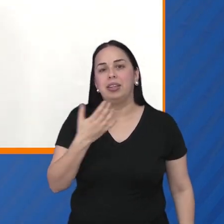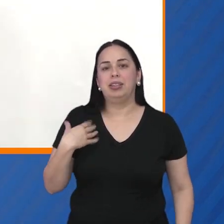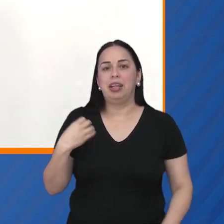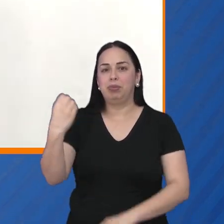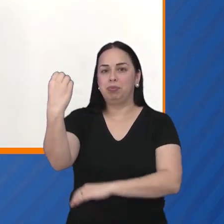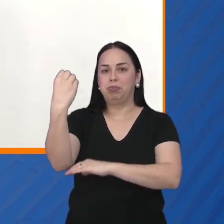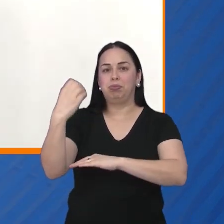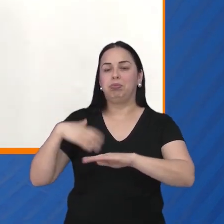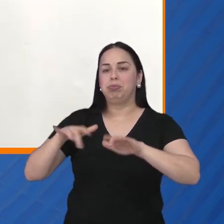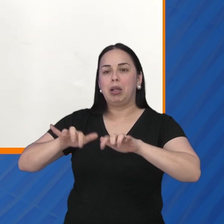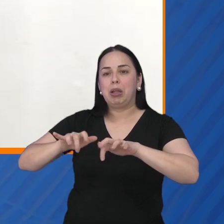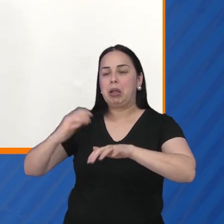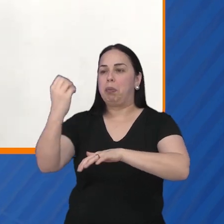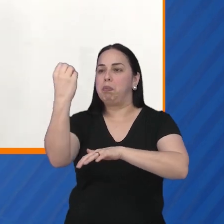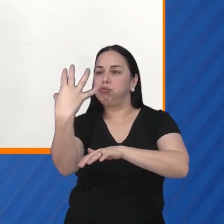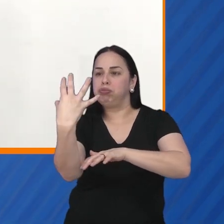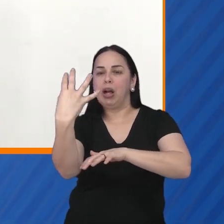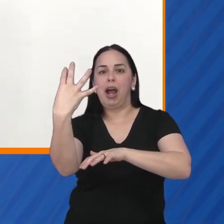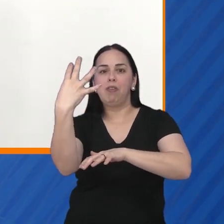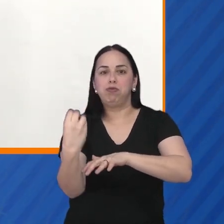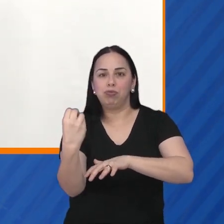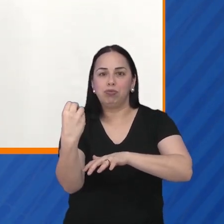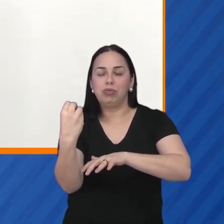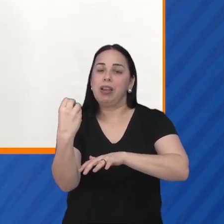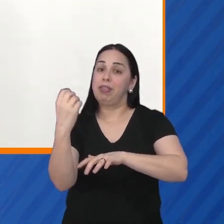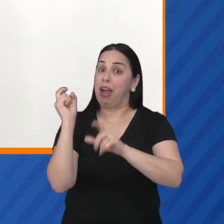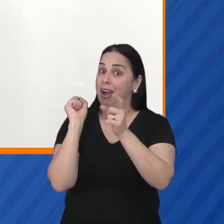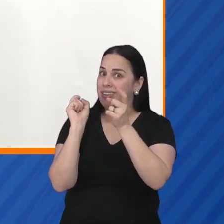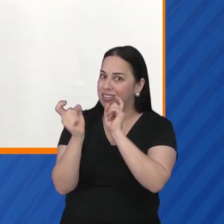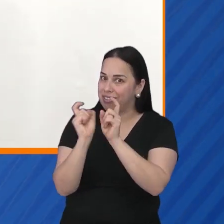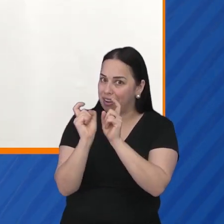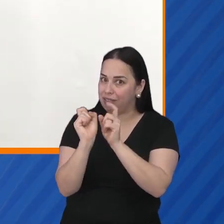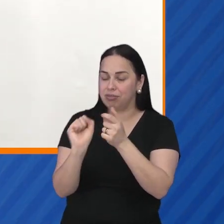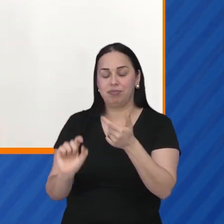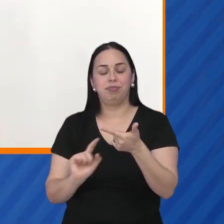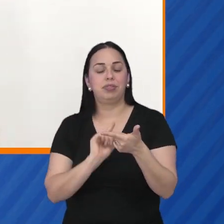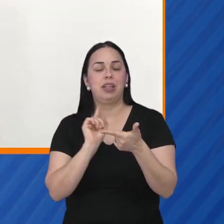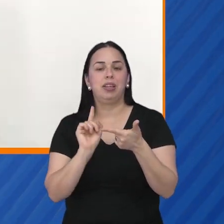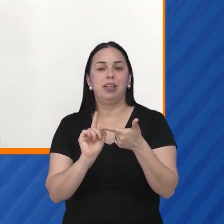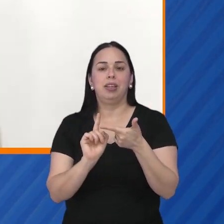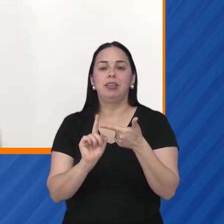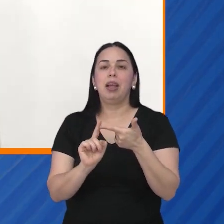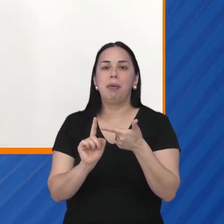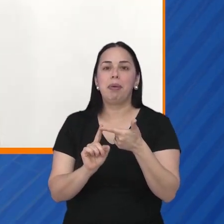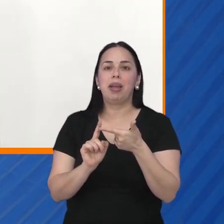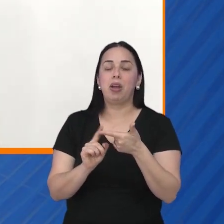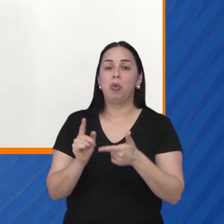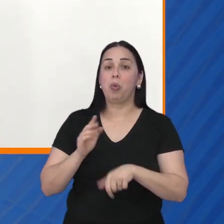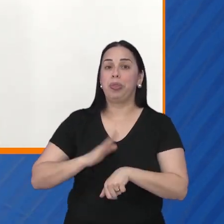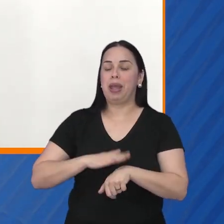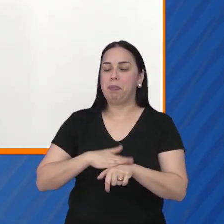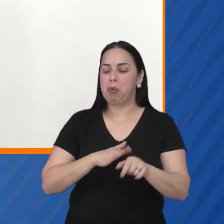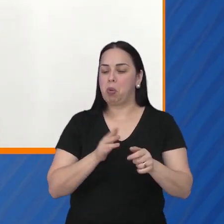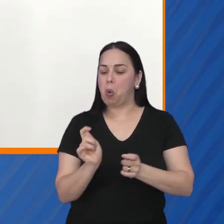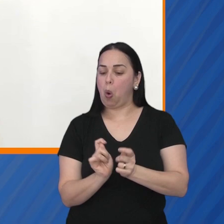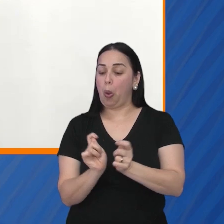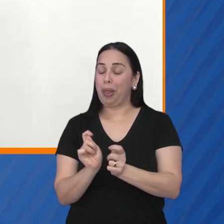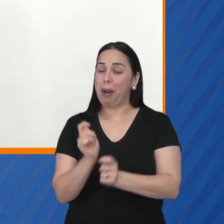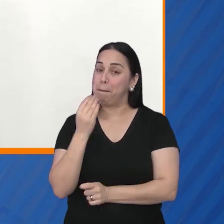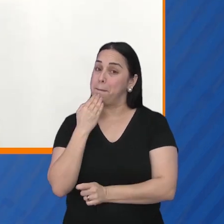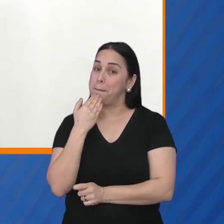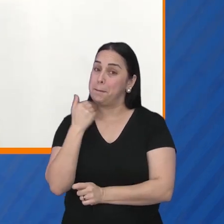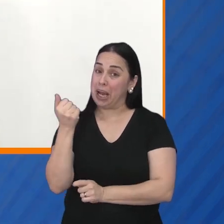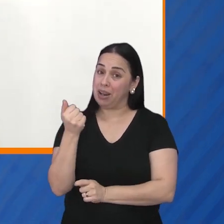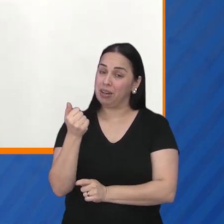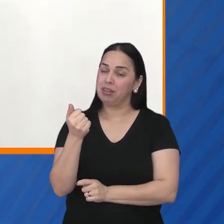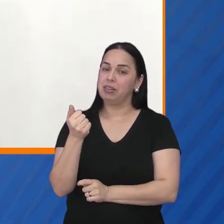o exemplo, né, de fechar a câmera durante uma reunião, ou mesmo você poder fazer uma